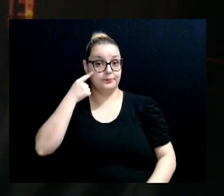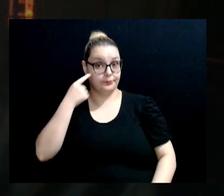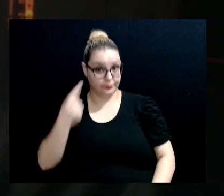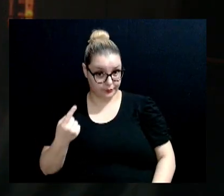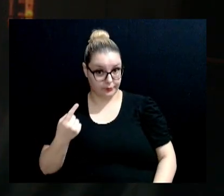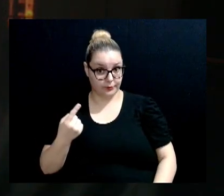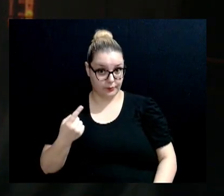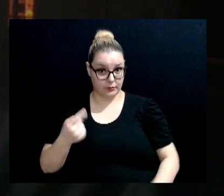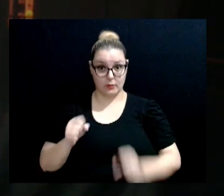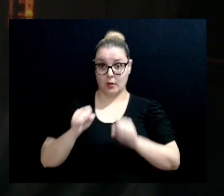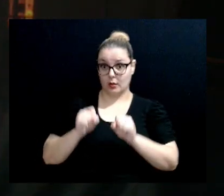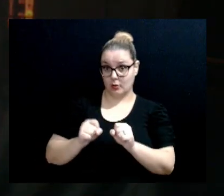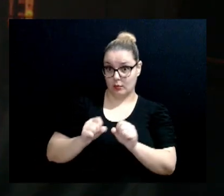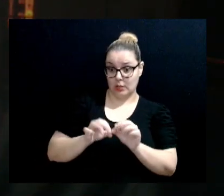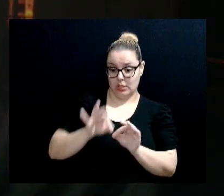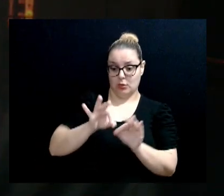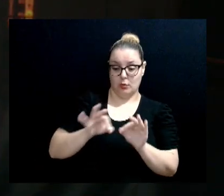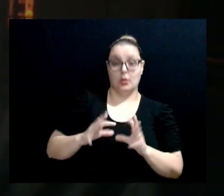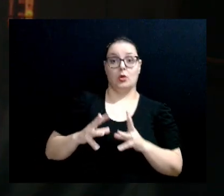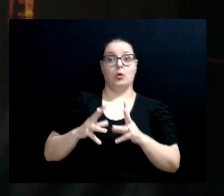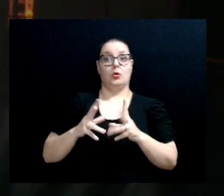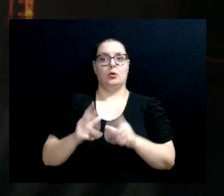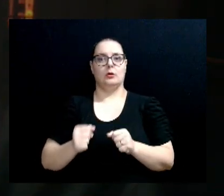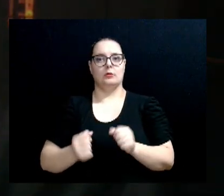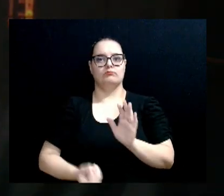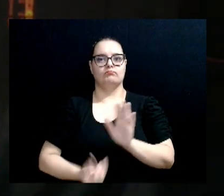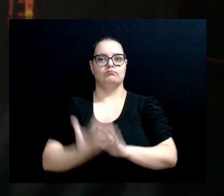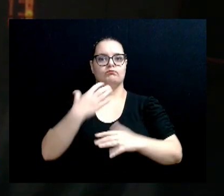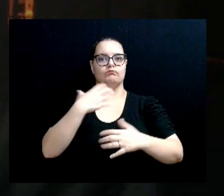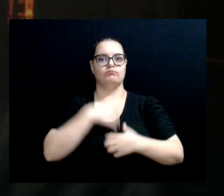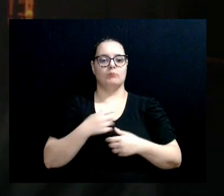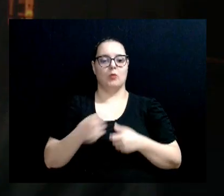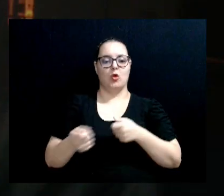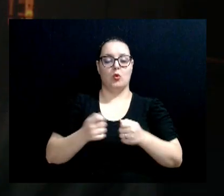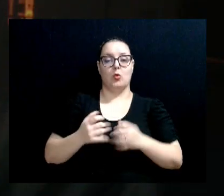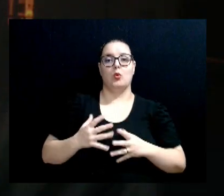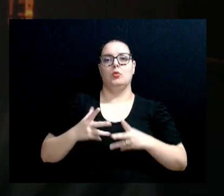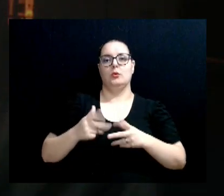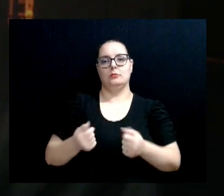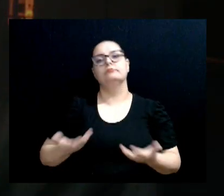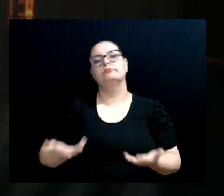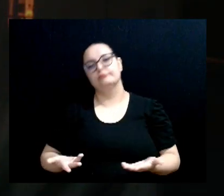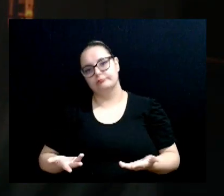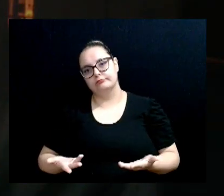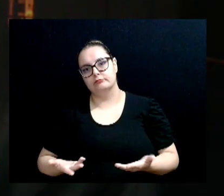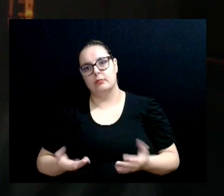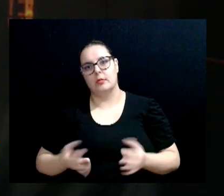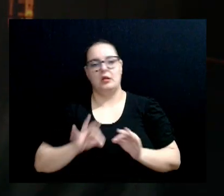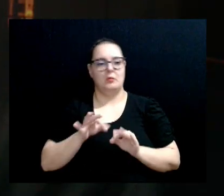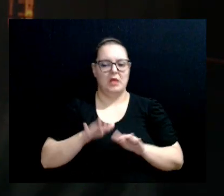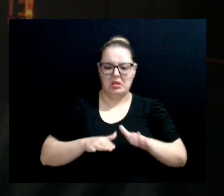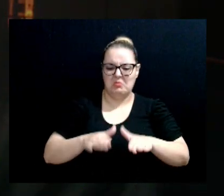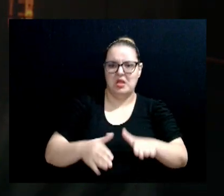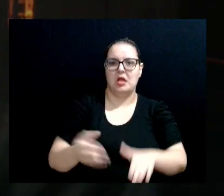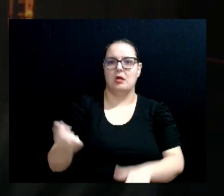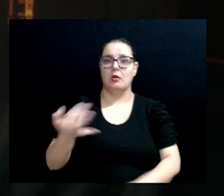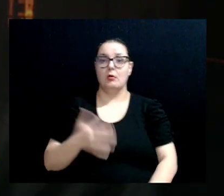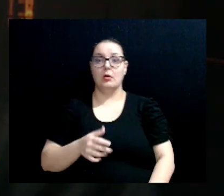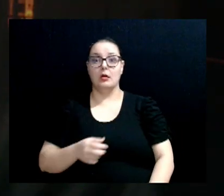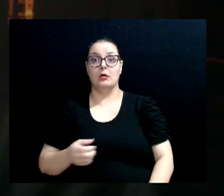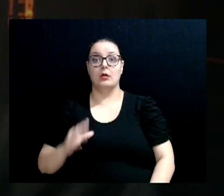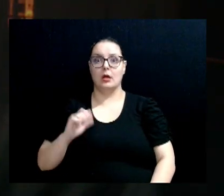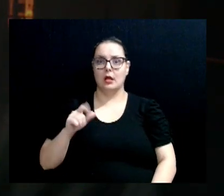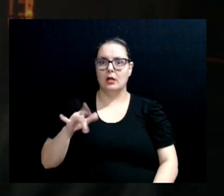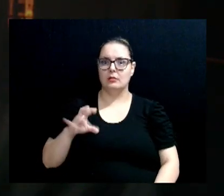medir tudo, cria uma sensação de controle absoluto, né? A gente está medindo os passos, contando as calorias, mas, gente, muitas